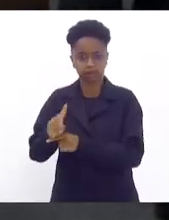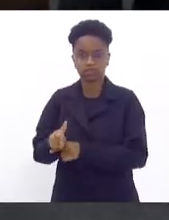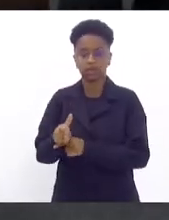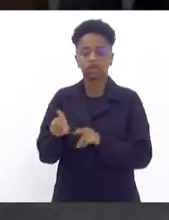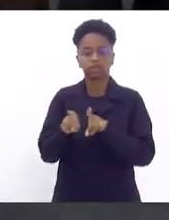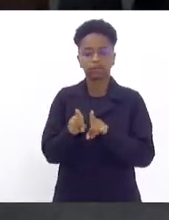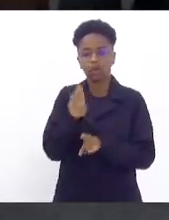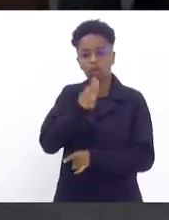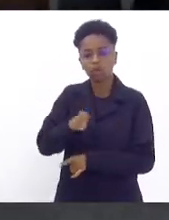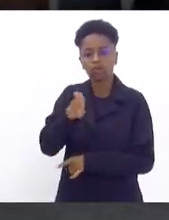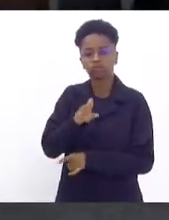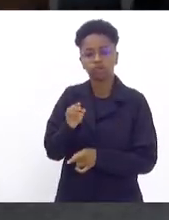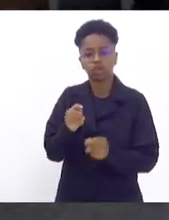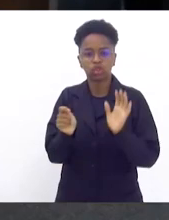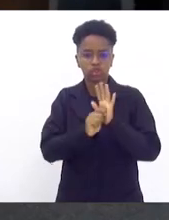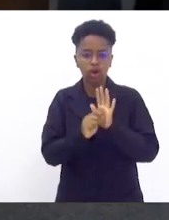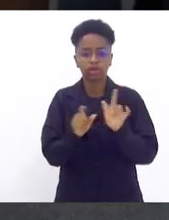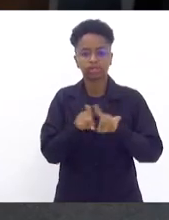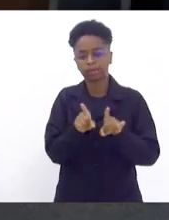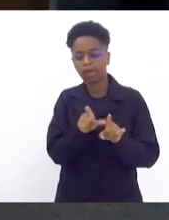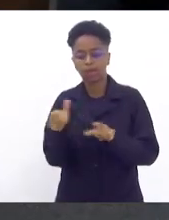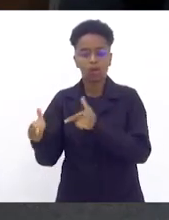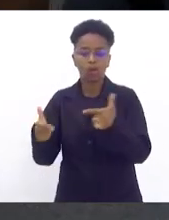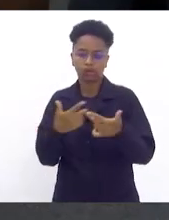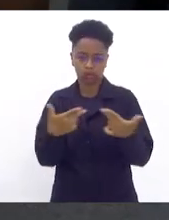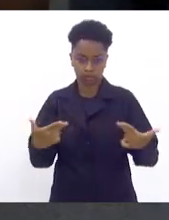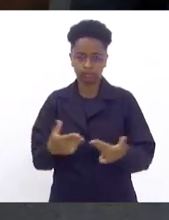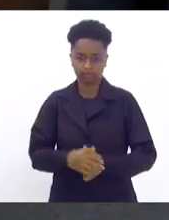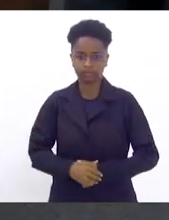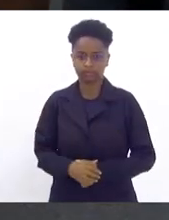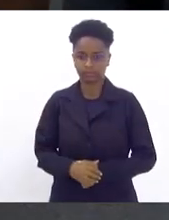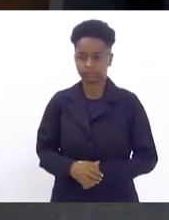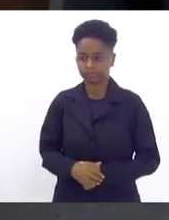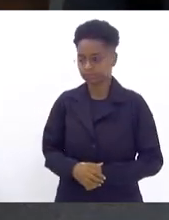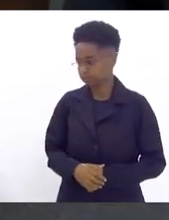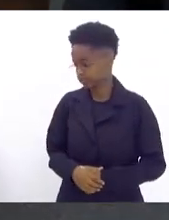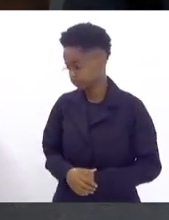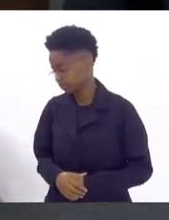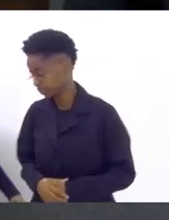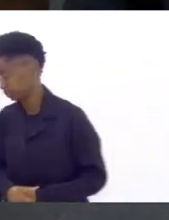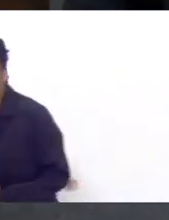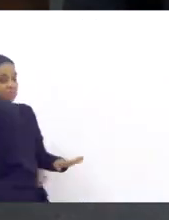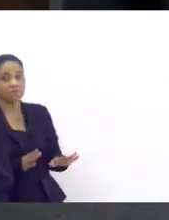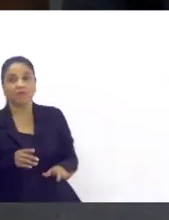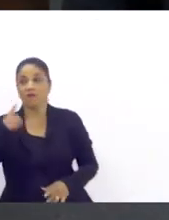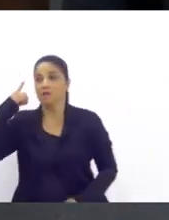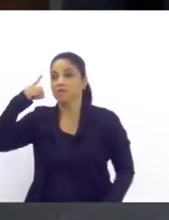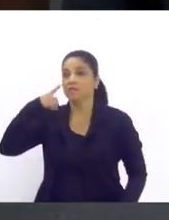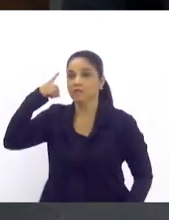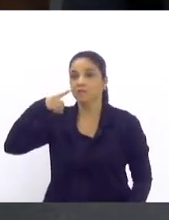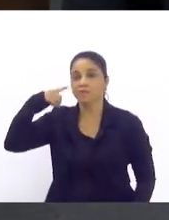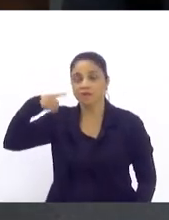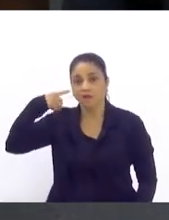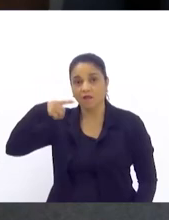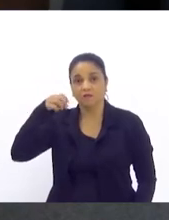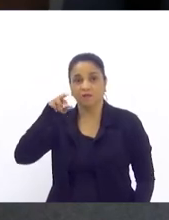de álcool e outras drogas, de pessoas com problemas de saúde mental, embora a deputada Renata também já seja autora de projetos como